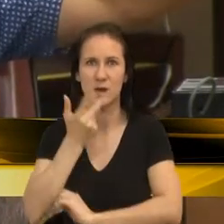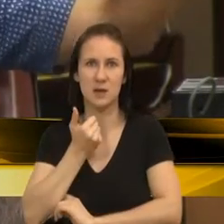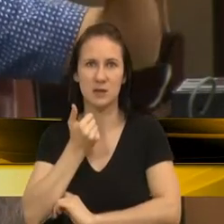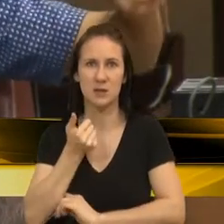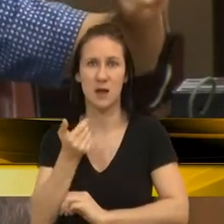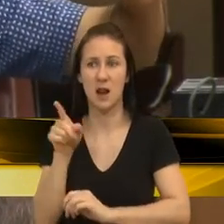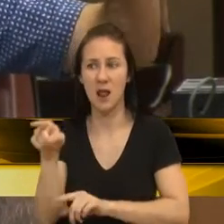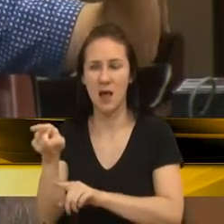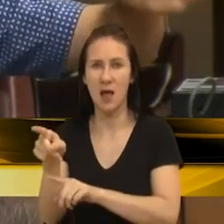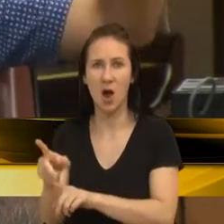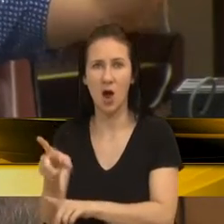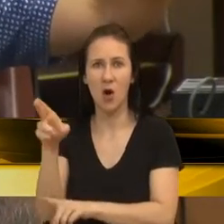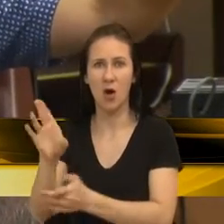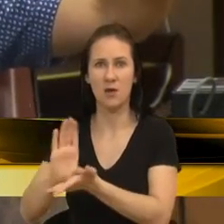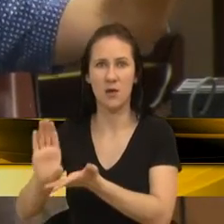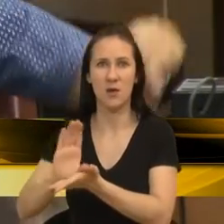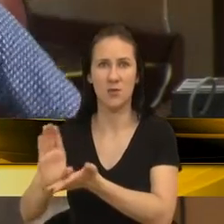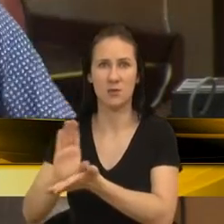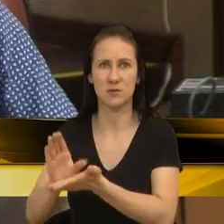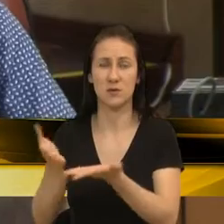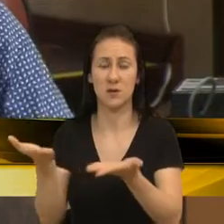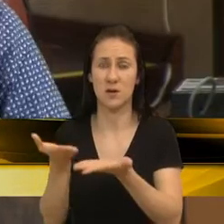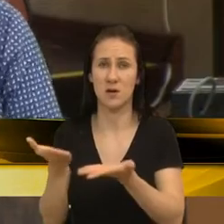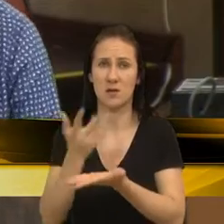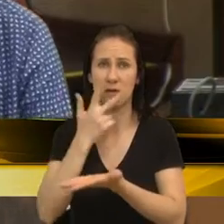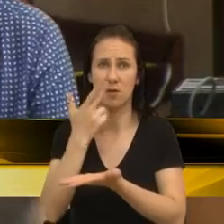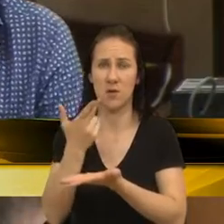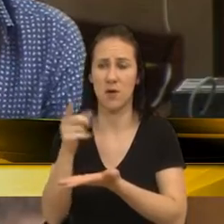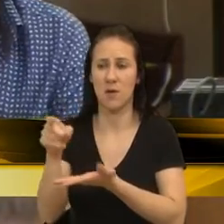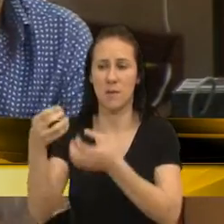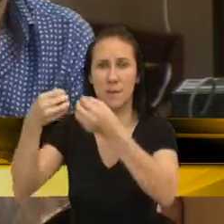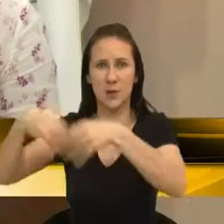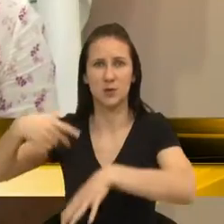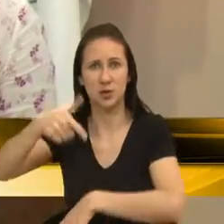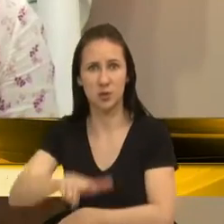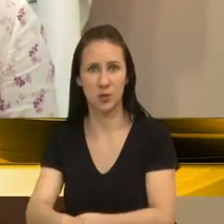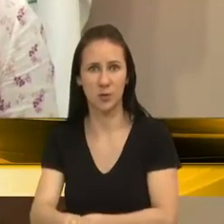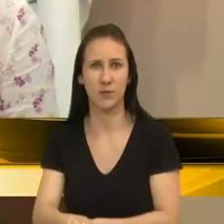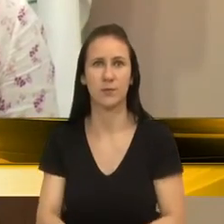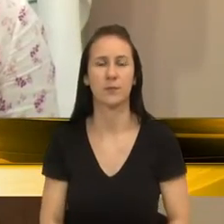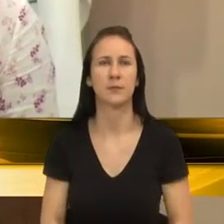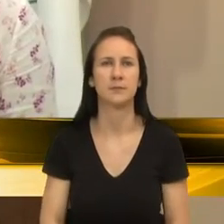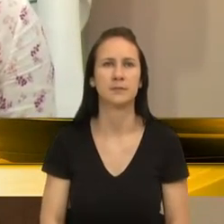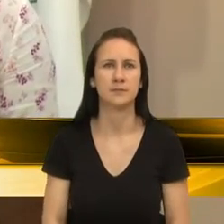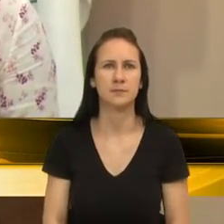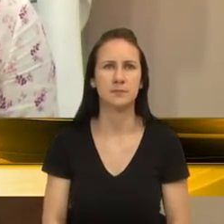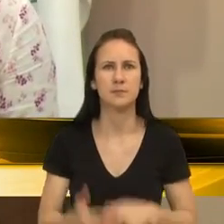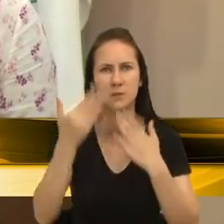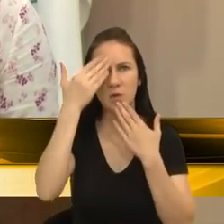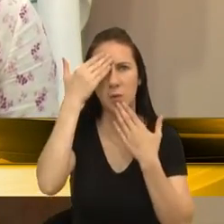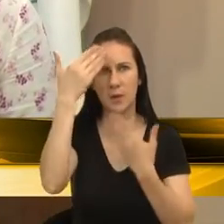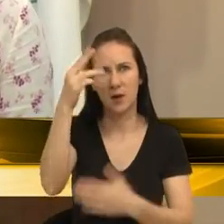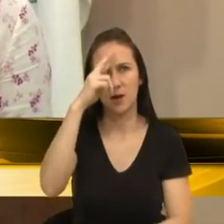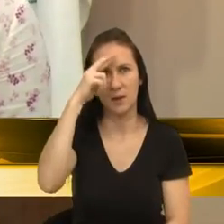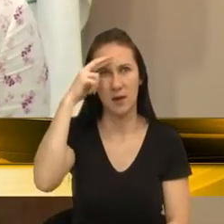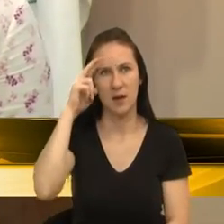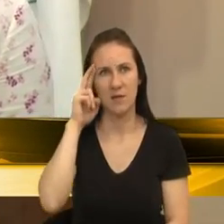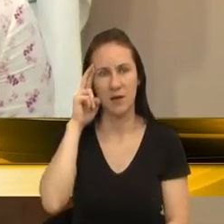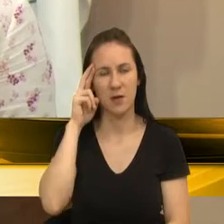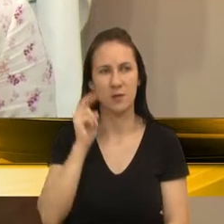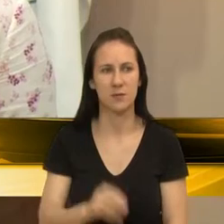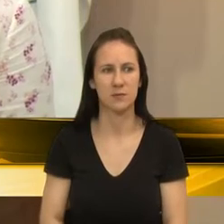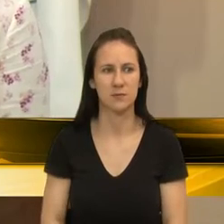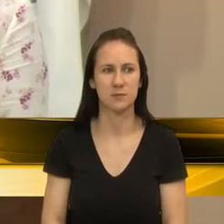essas entidades e agora precarizam no atendimento com os servidores. Obrigado. Obrigada, vereador Rafael. Então, essa questão